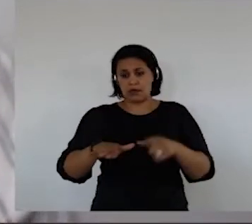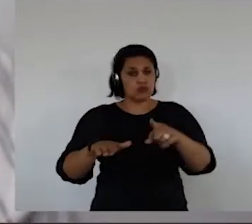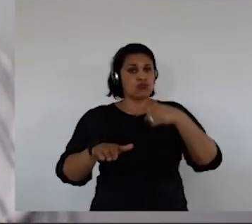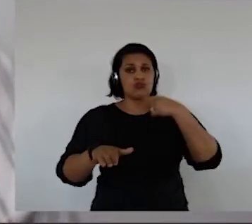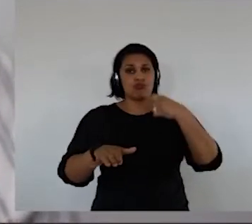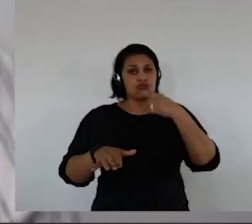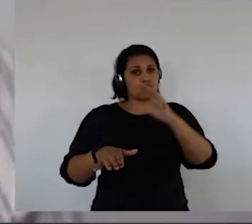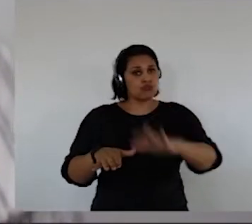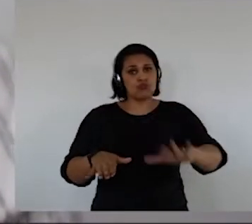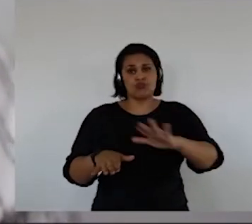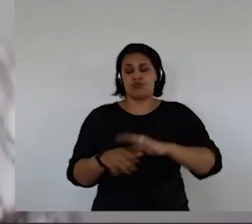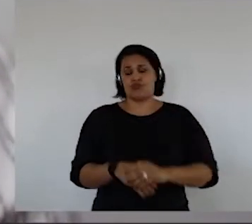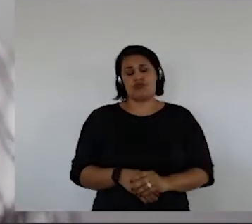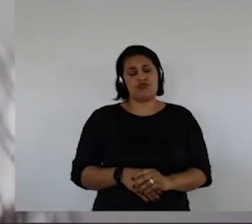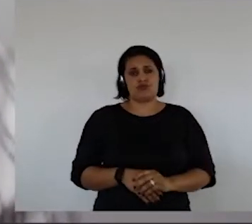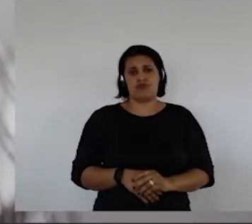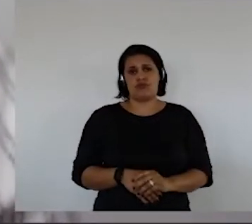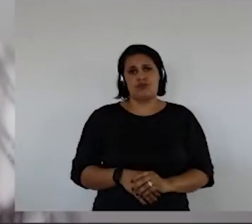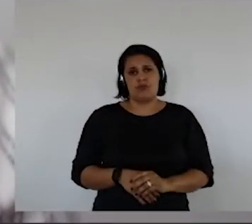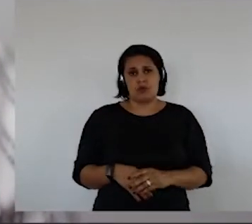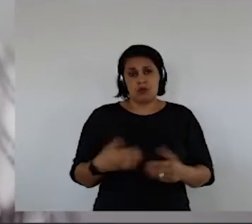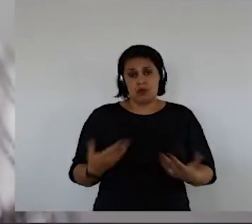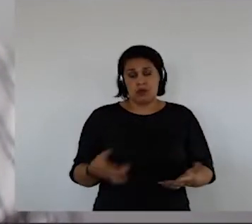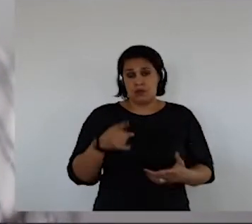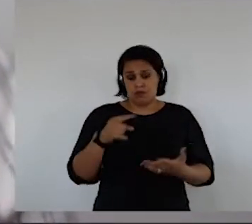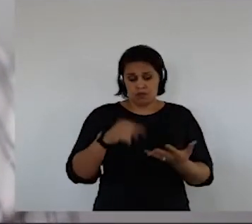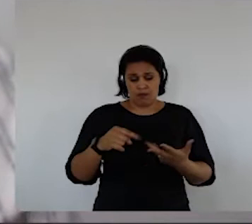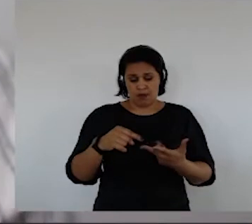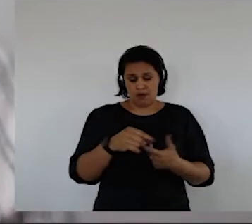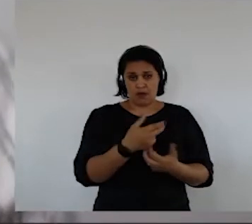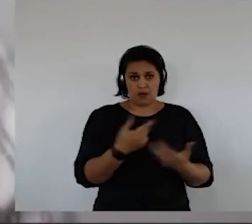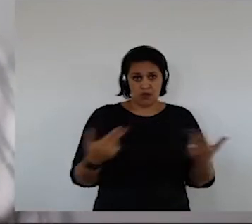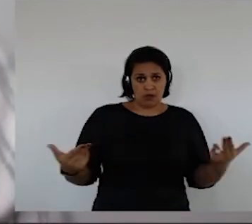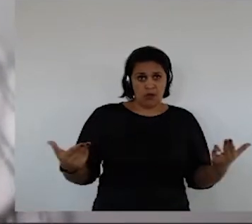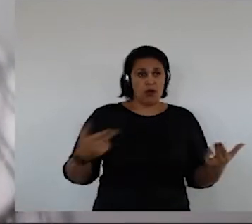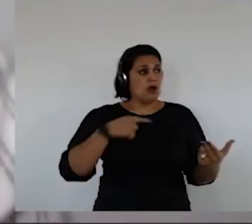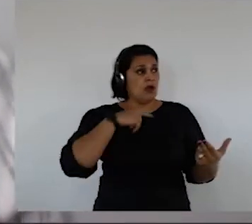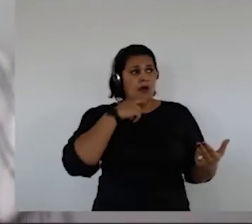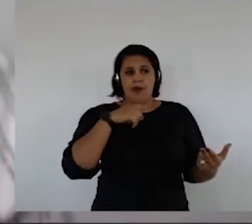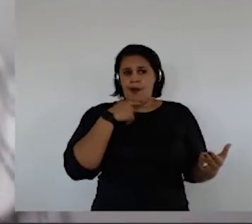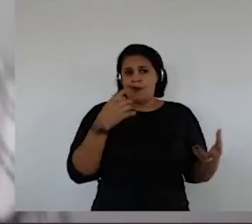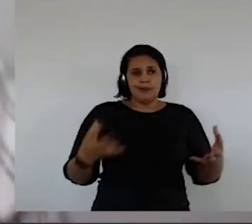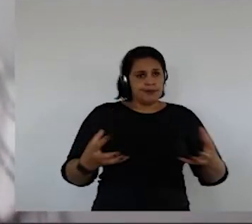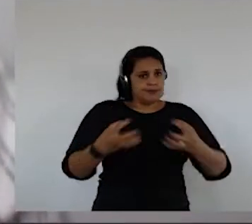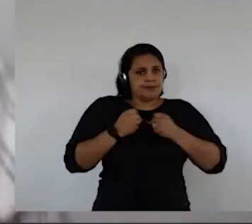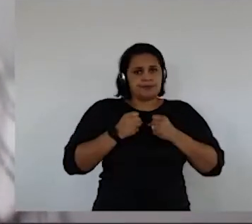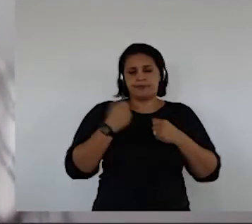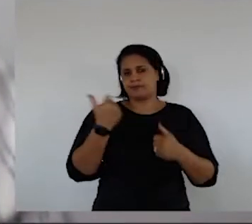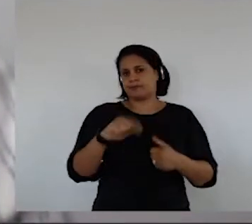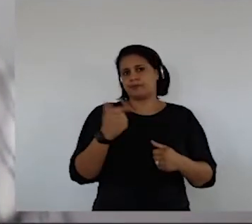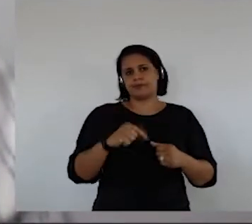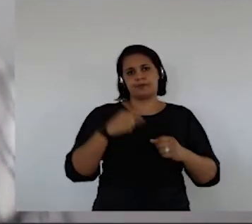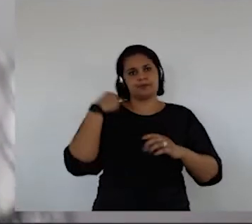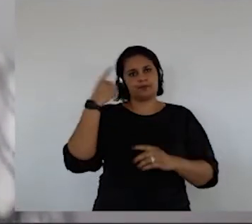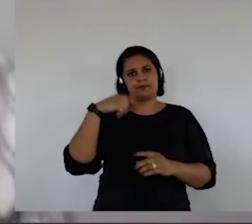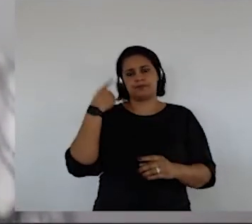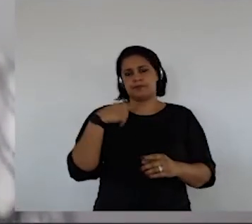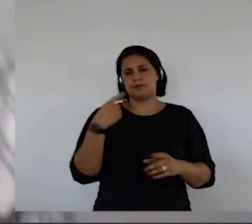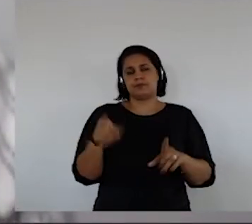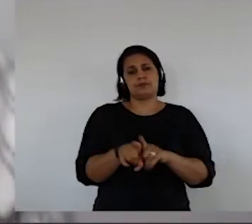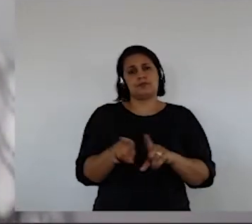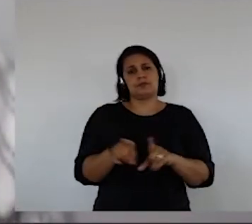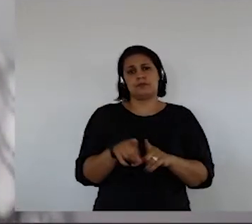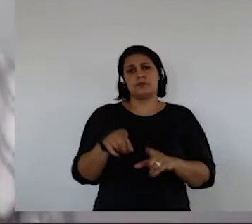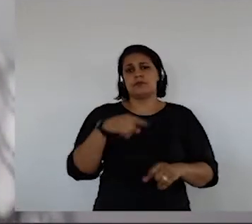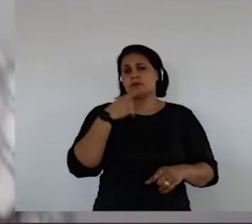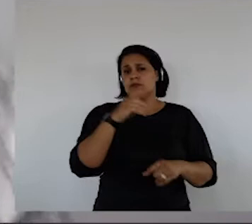acesso à internet. Então, essas medidas, de uma maneira ou de outra, não acolhem essa parcela da advocacia e faz com que a advocacia,